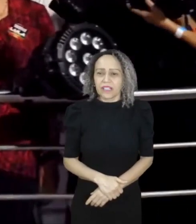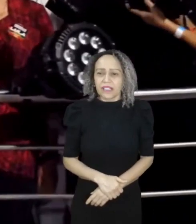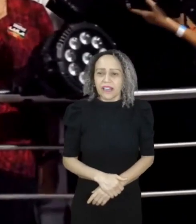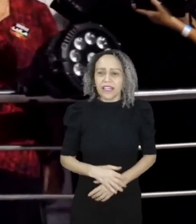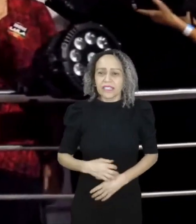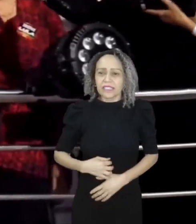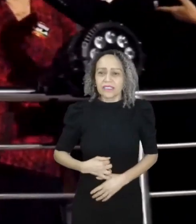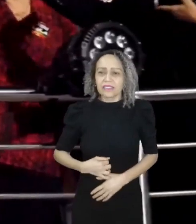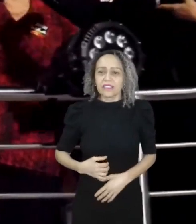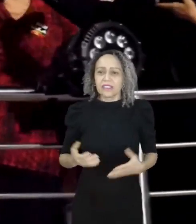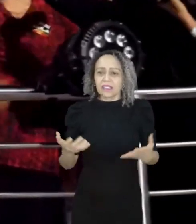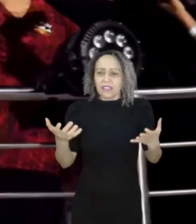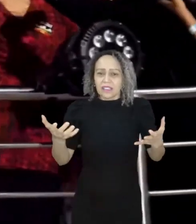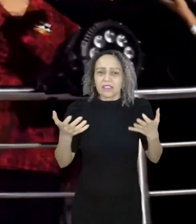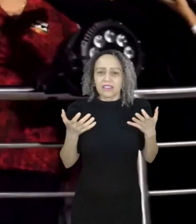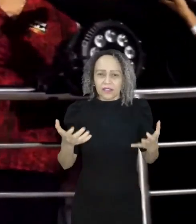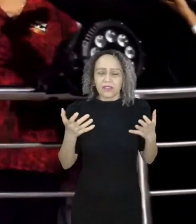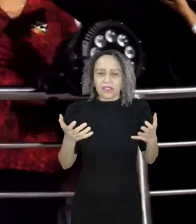quero